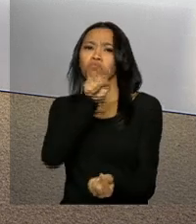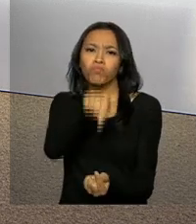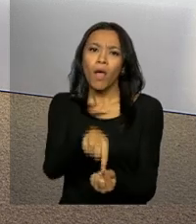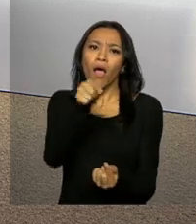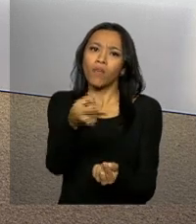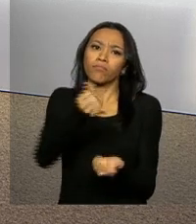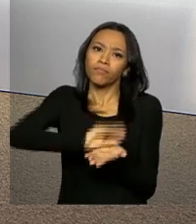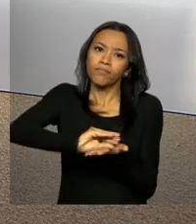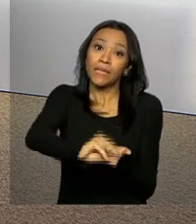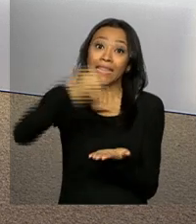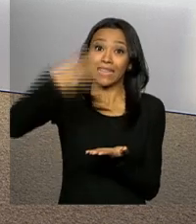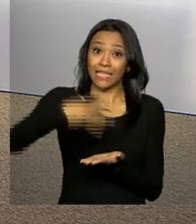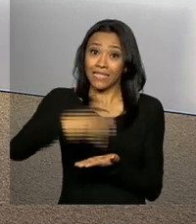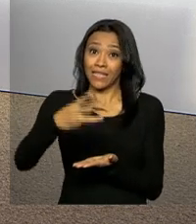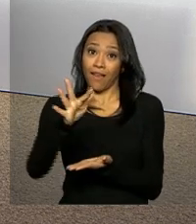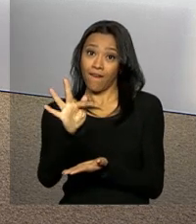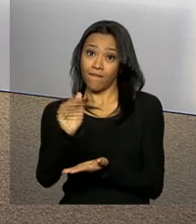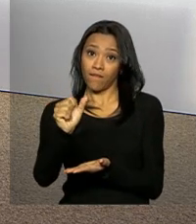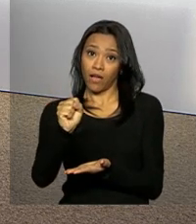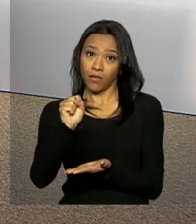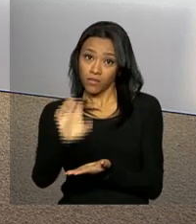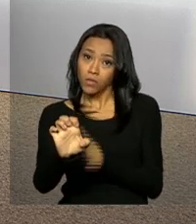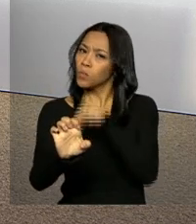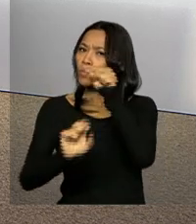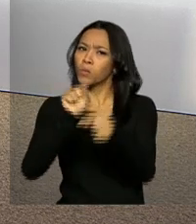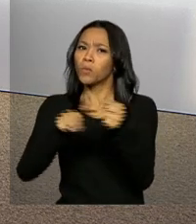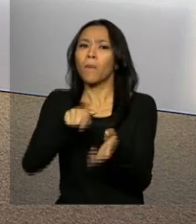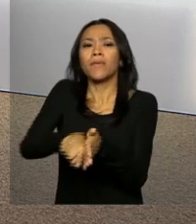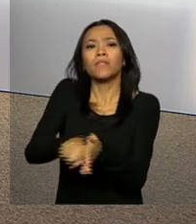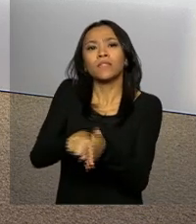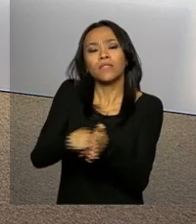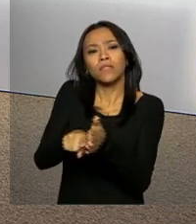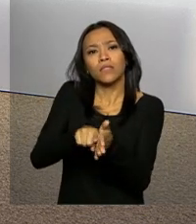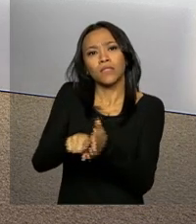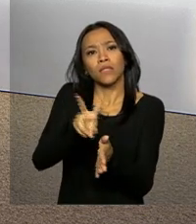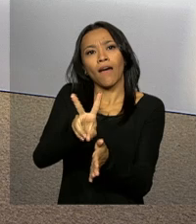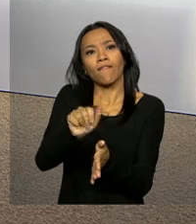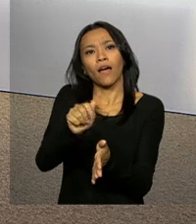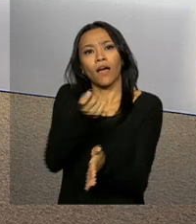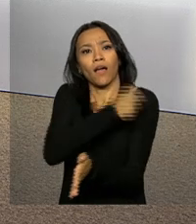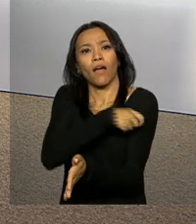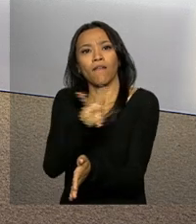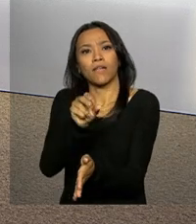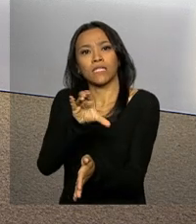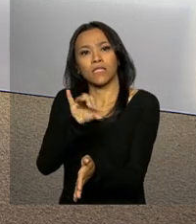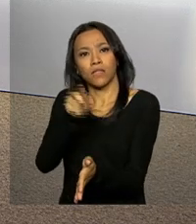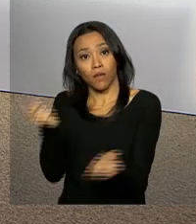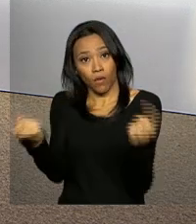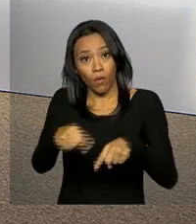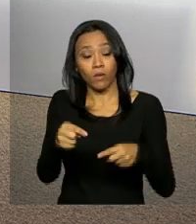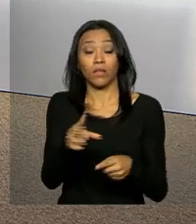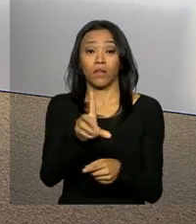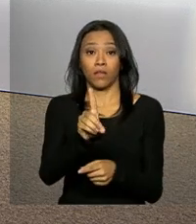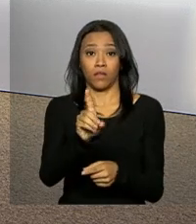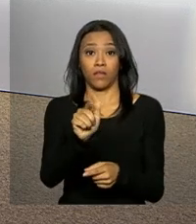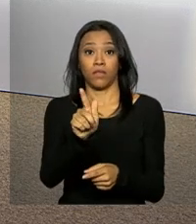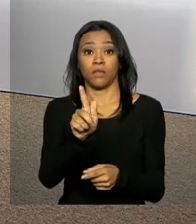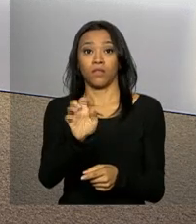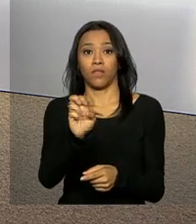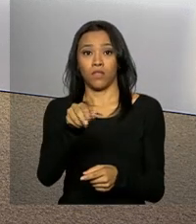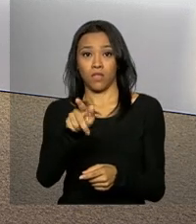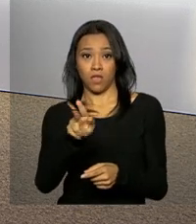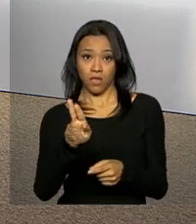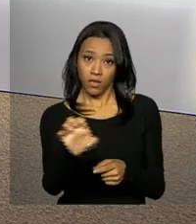a terceira e última fase da pesquisa para a vacina contra a dengue. Nessa etapa, 17 mil pessoas devem participar